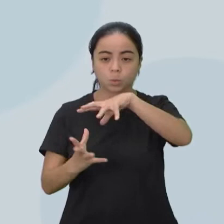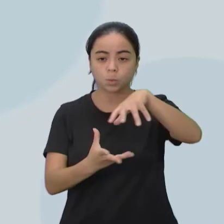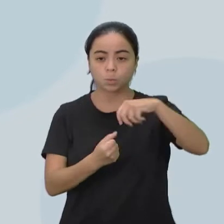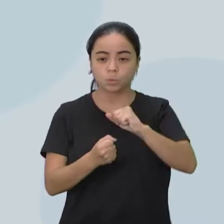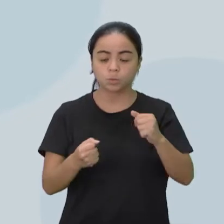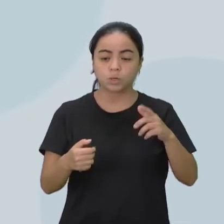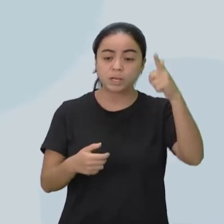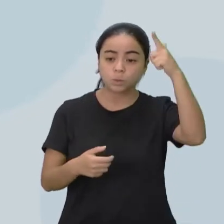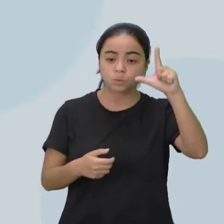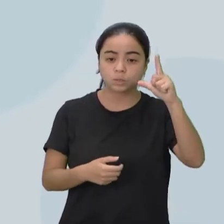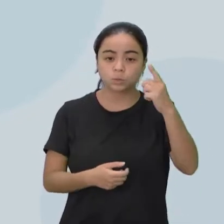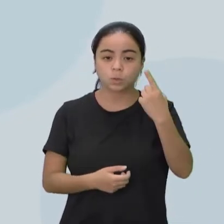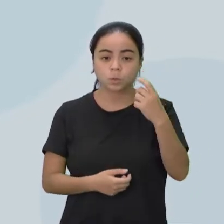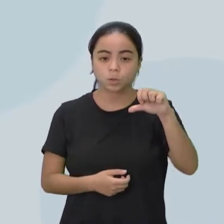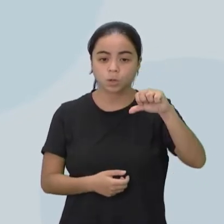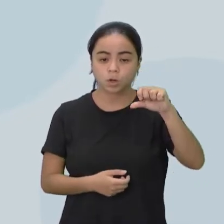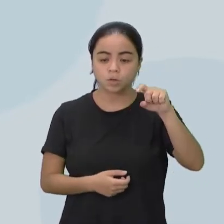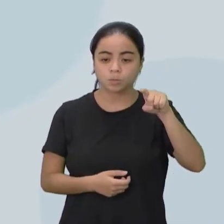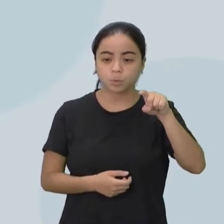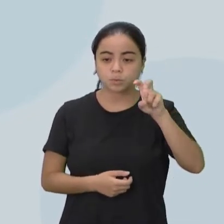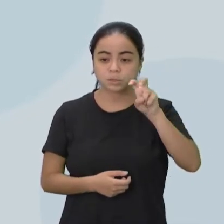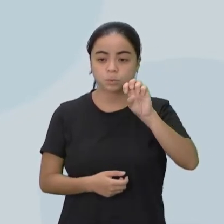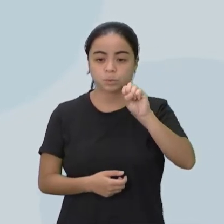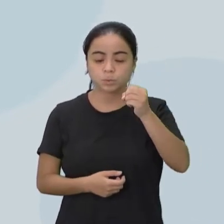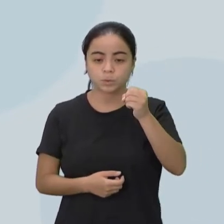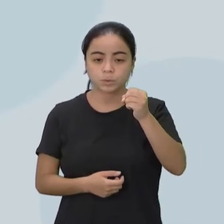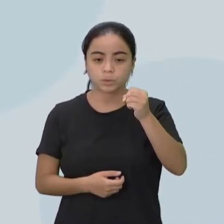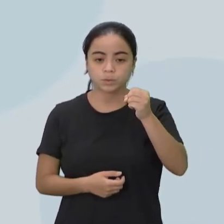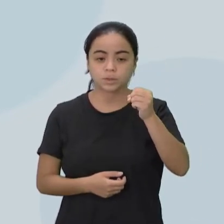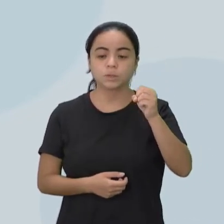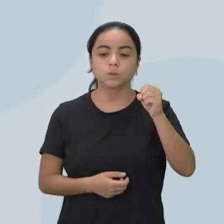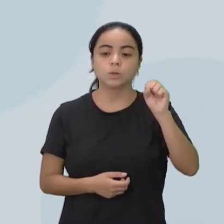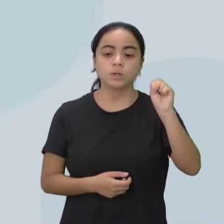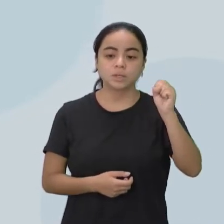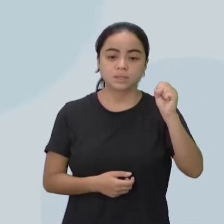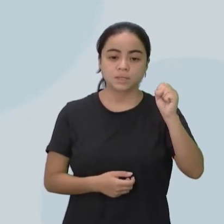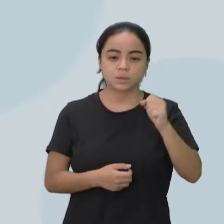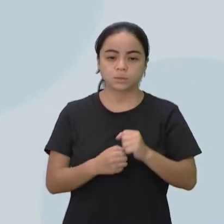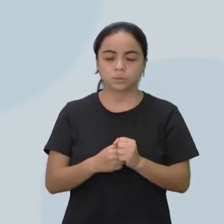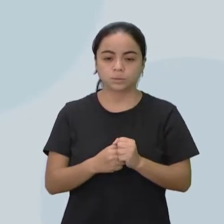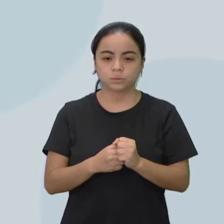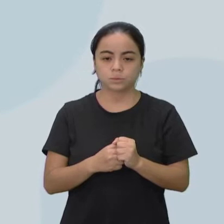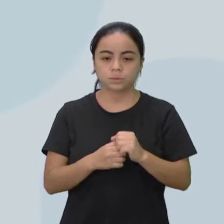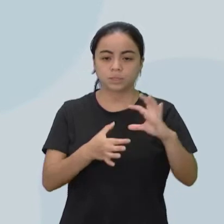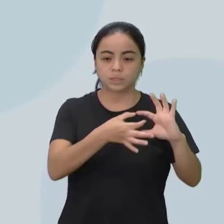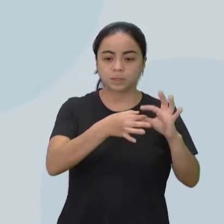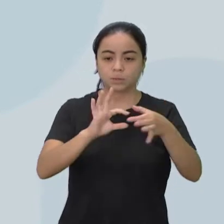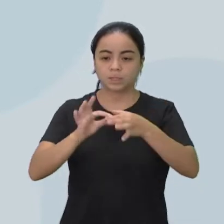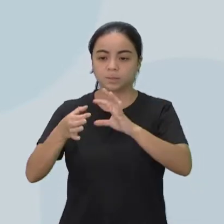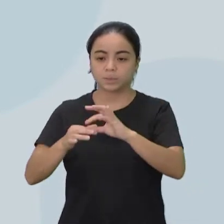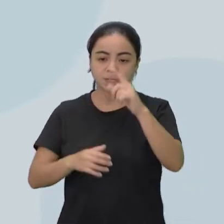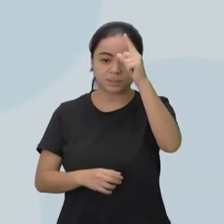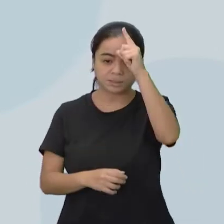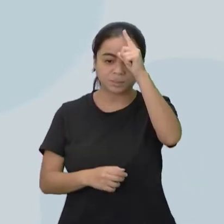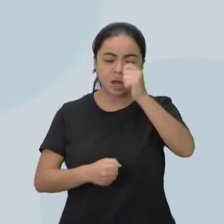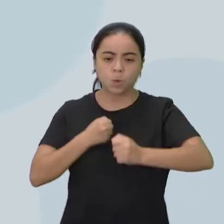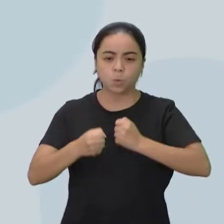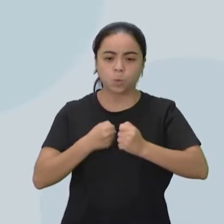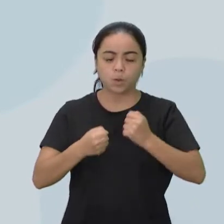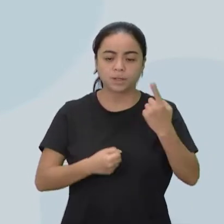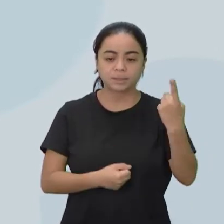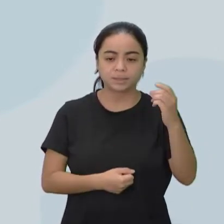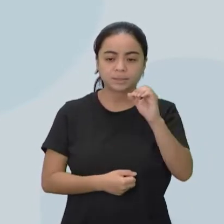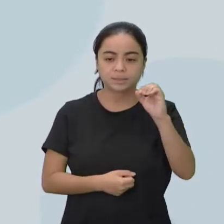pessoal, 9,58 segundos na Olimpíada de Berlim, em 2012, correndo uma distância aí de